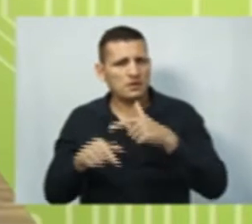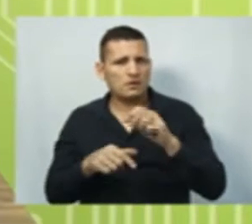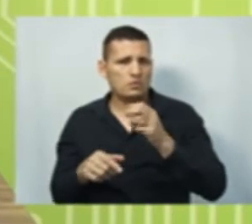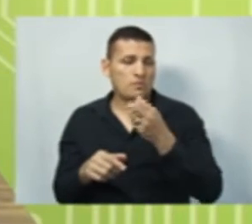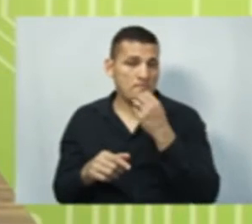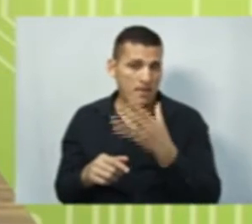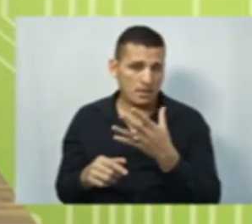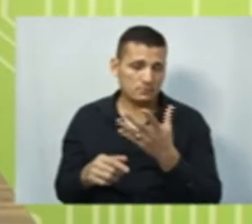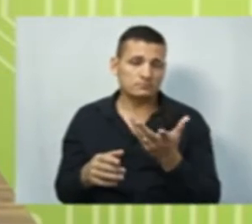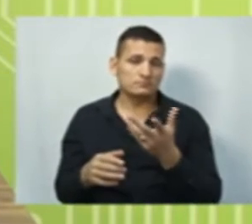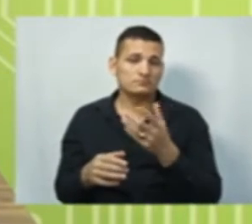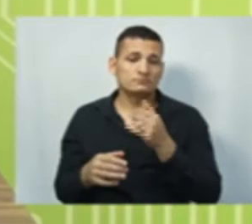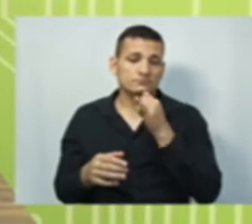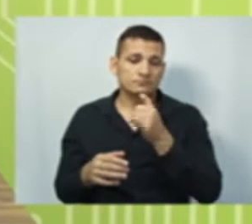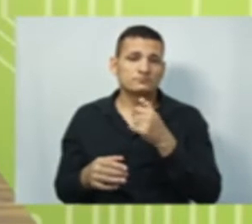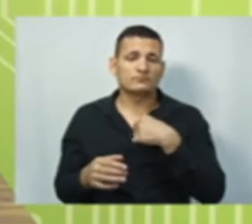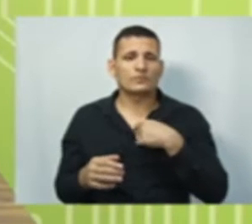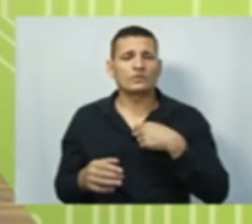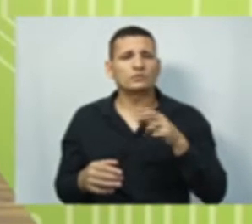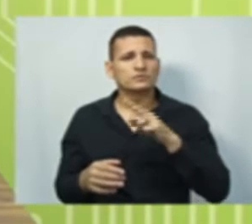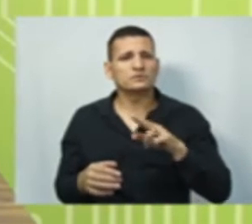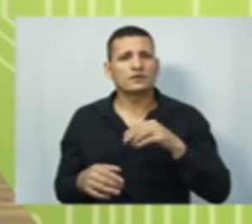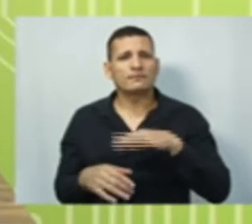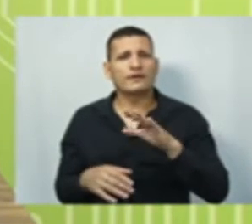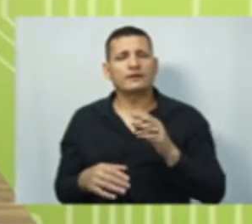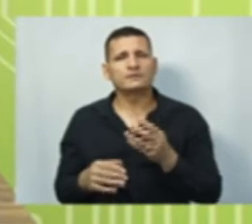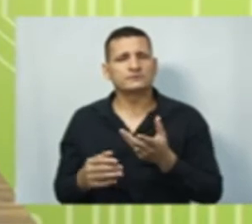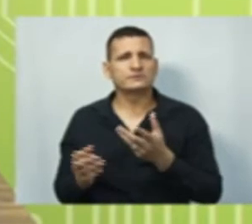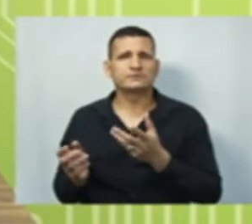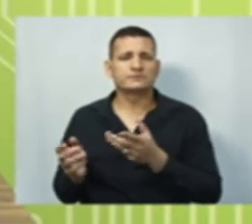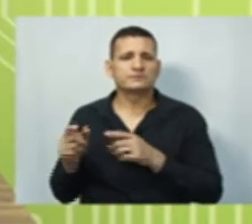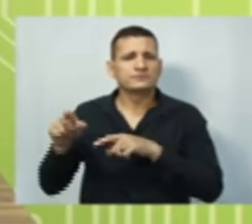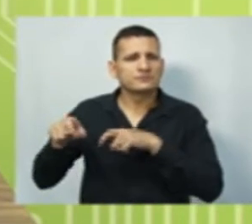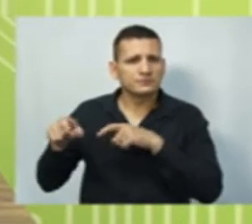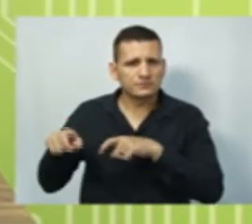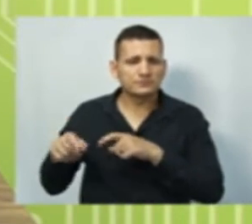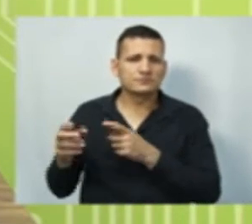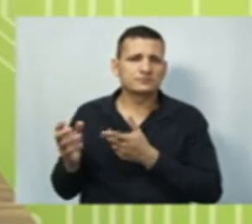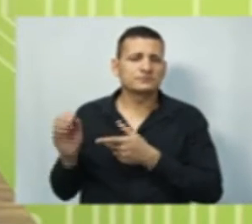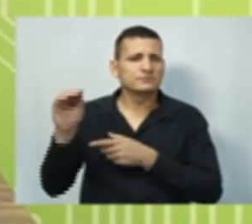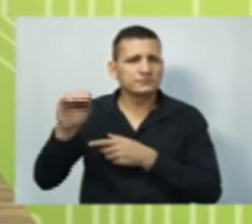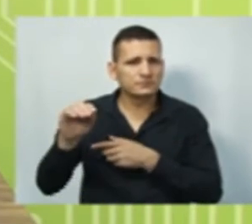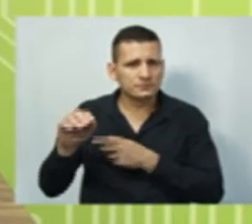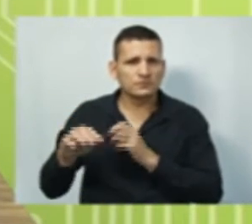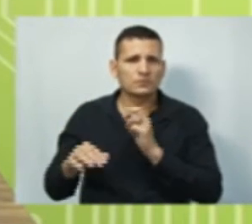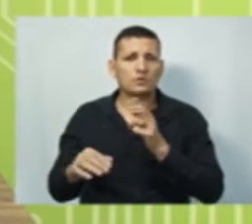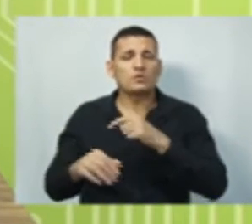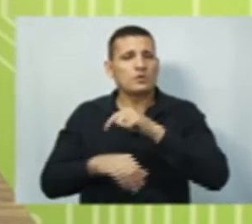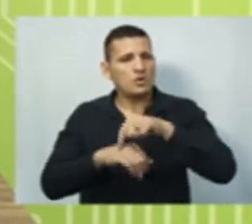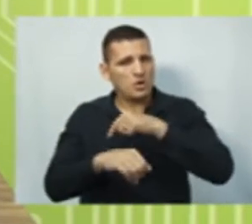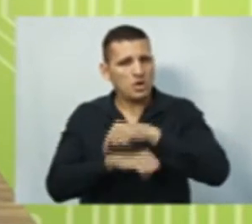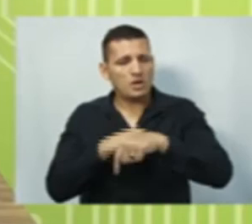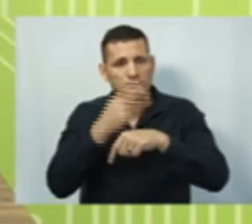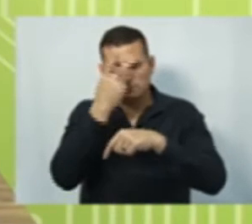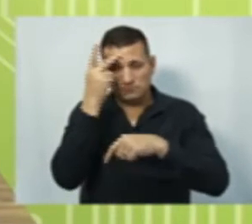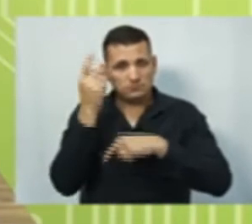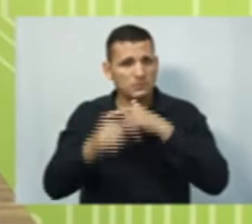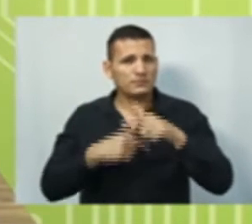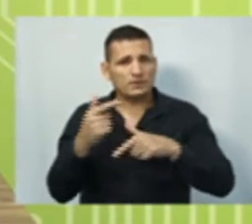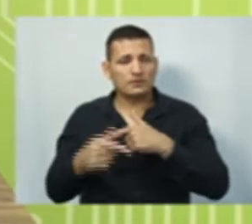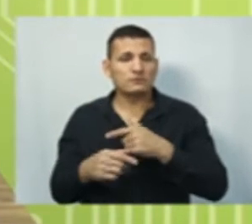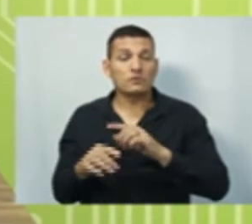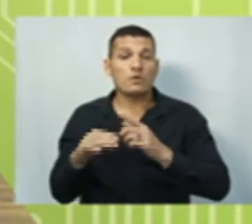eu adicionar um pouco mais o uso de defensivos agrícolas, ou se eu adicionar um pouco mais o número de horas de pessoas que vão trabalhar, qual vai ser o